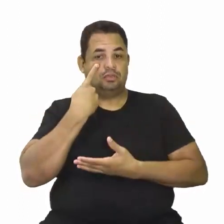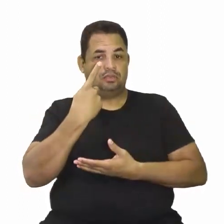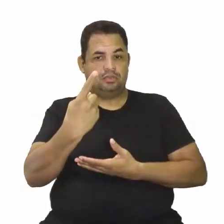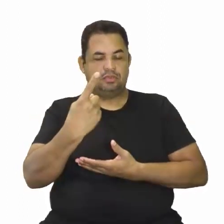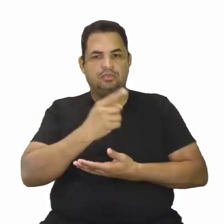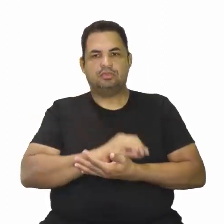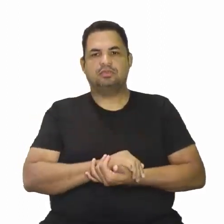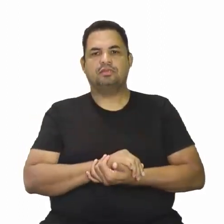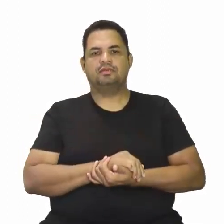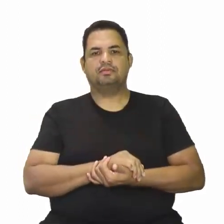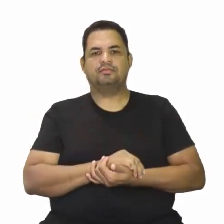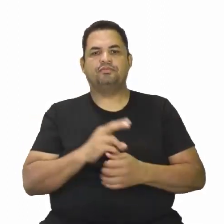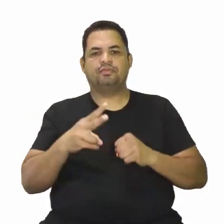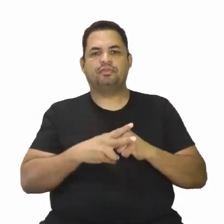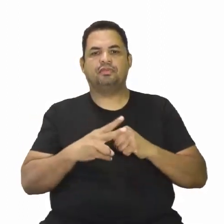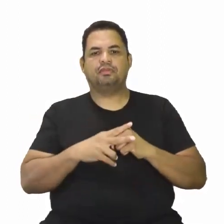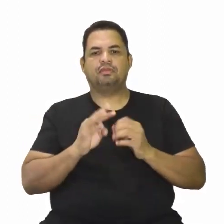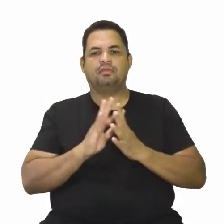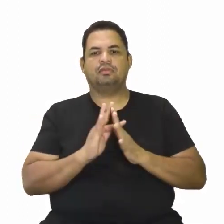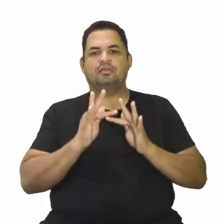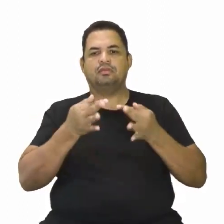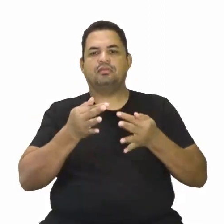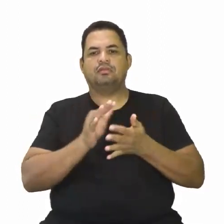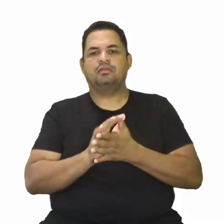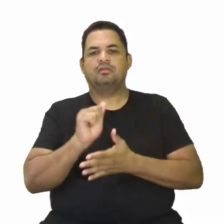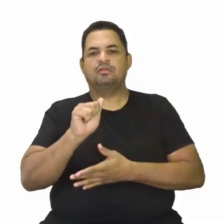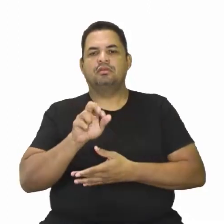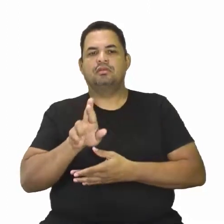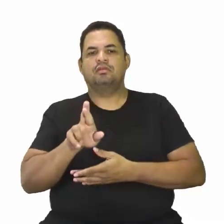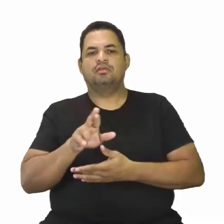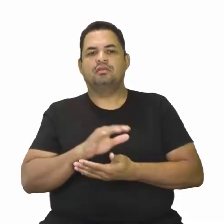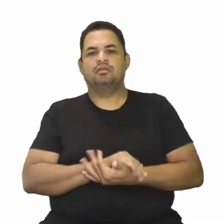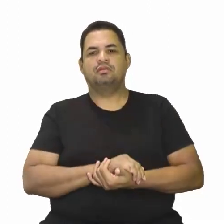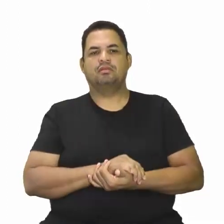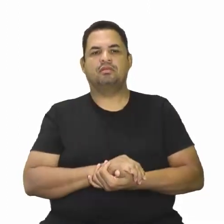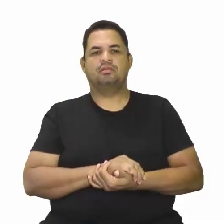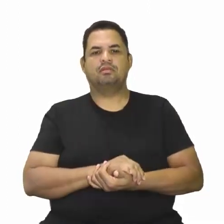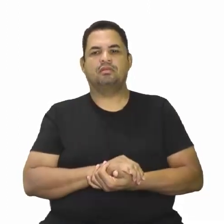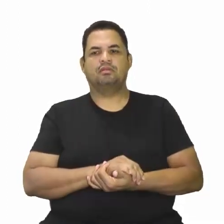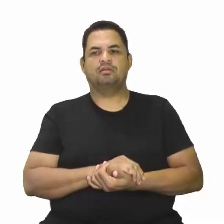que nos verbos terminados em AR, eu